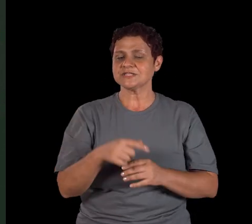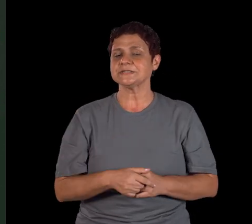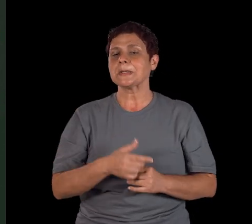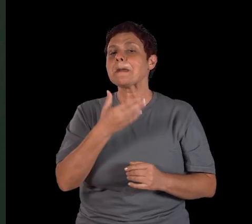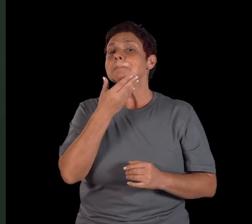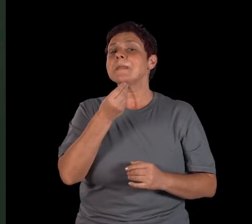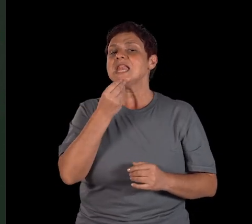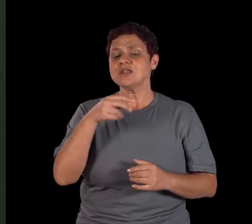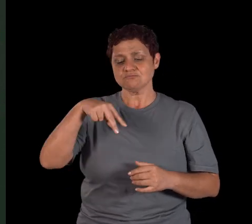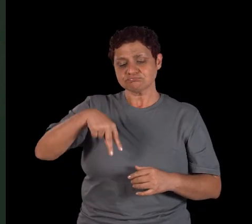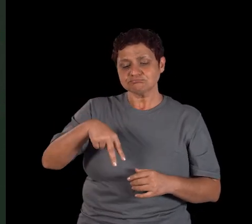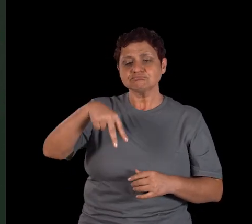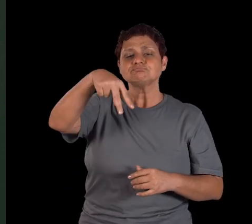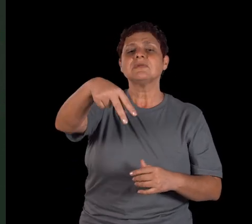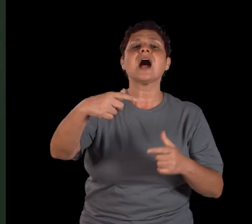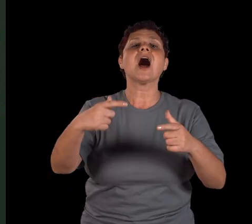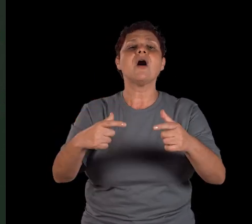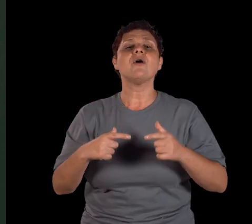onde estava o menino?